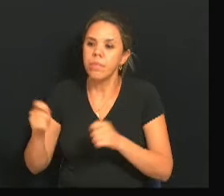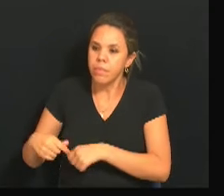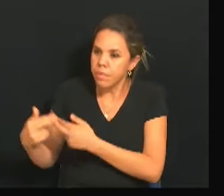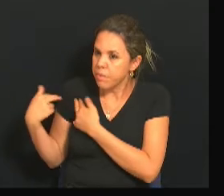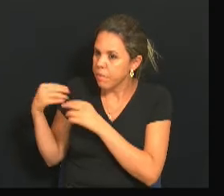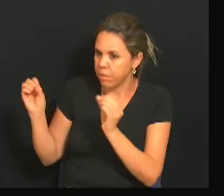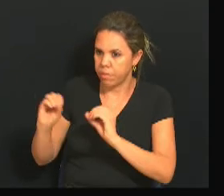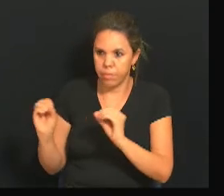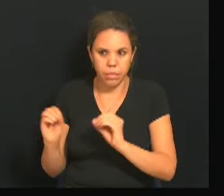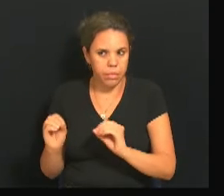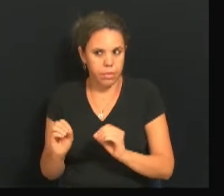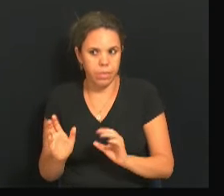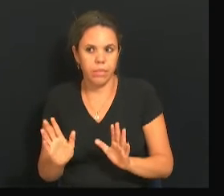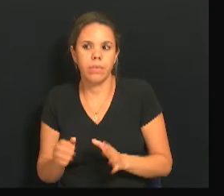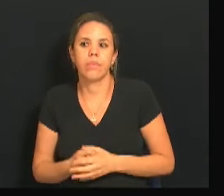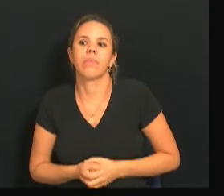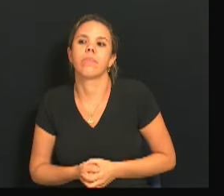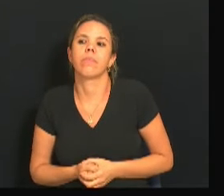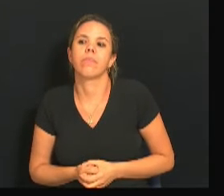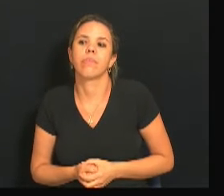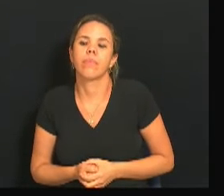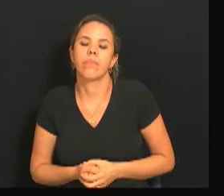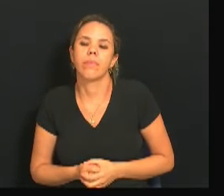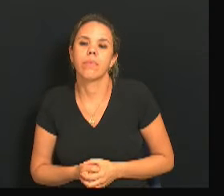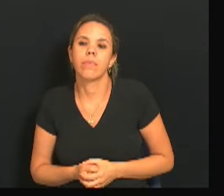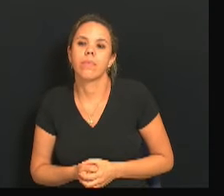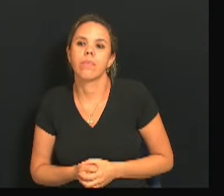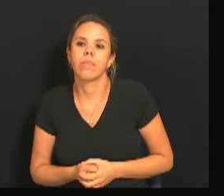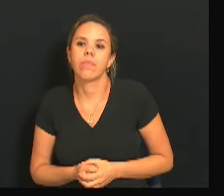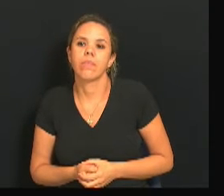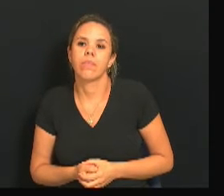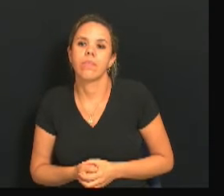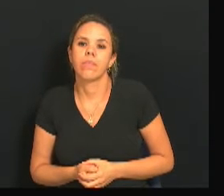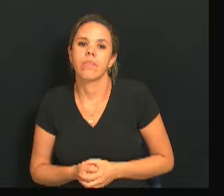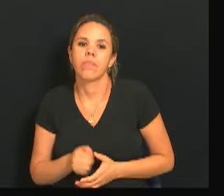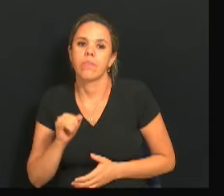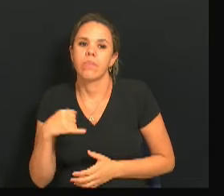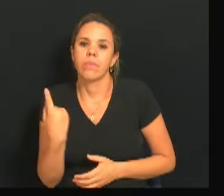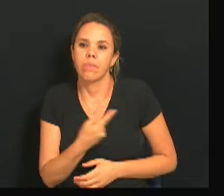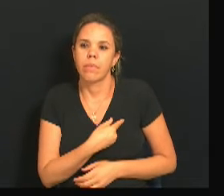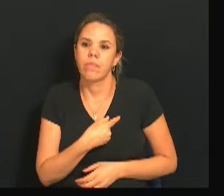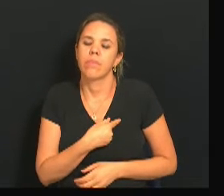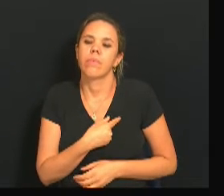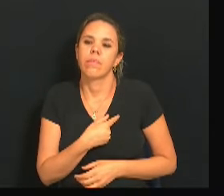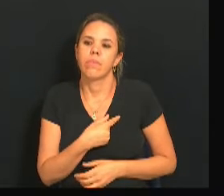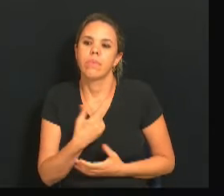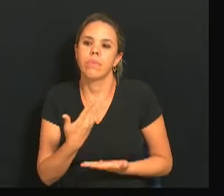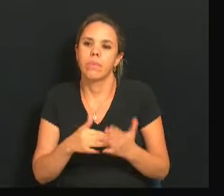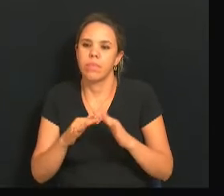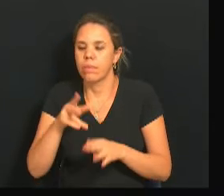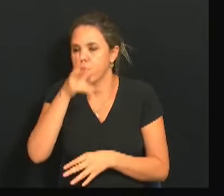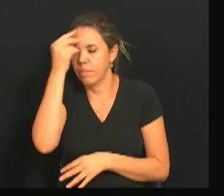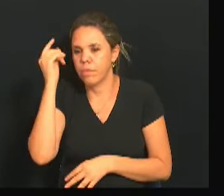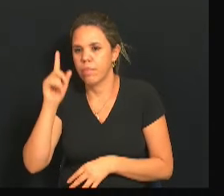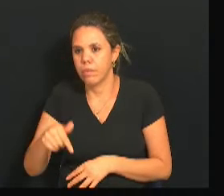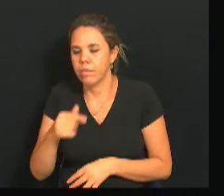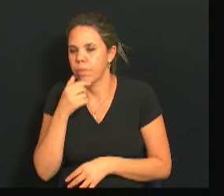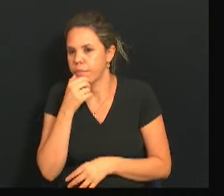disso. Mas, assim, que se a gente partir desse princípio, né, de que a escola pública é uma propriedade